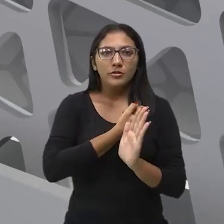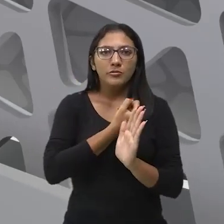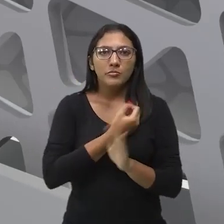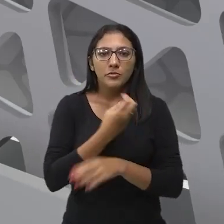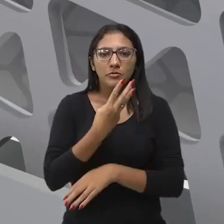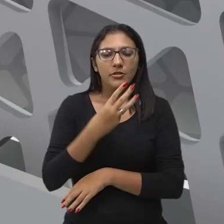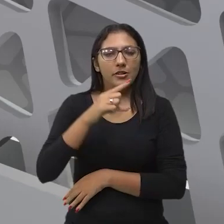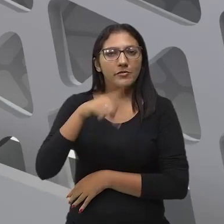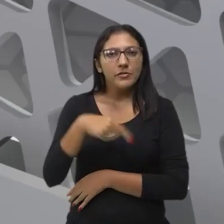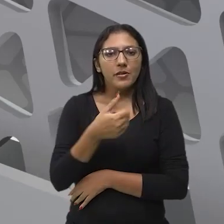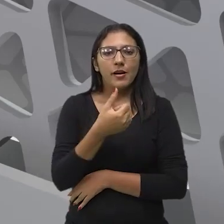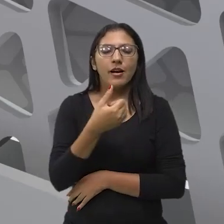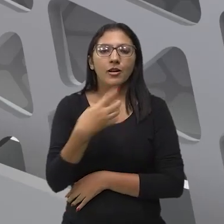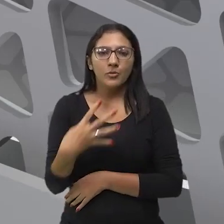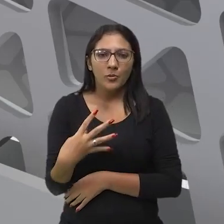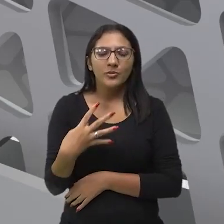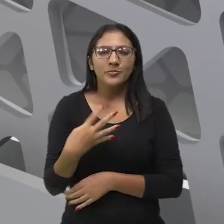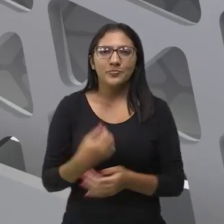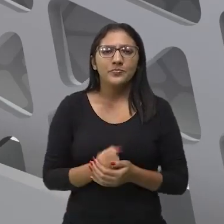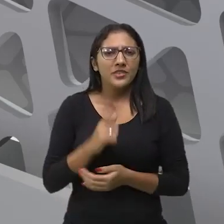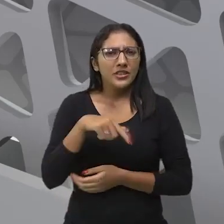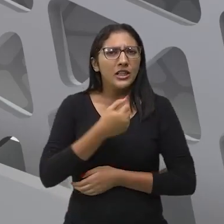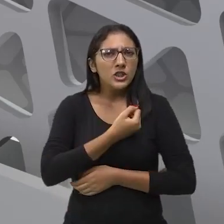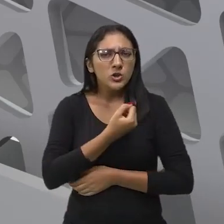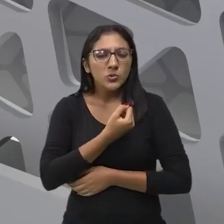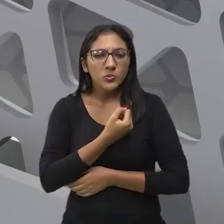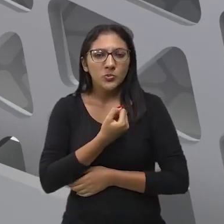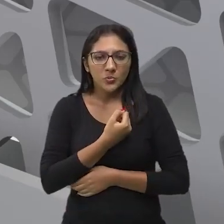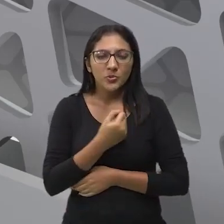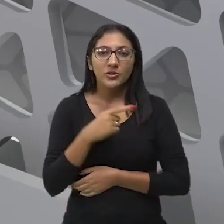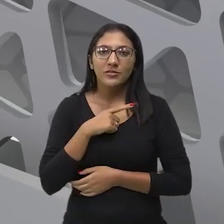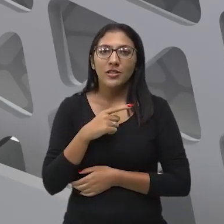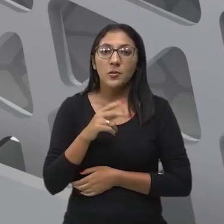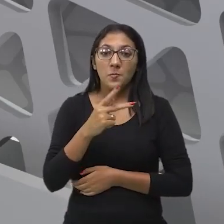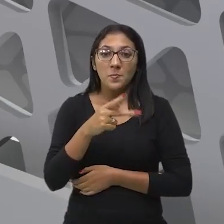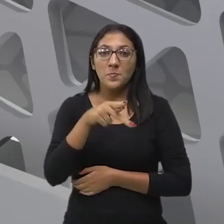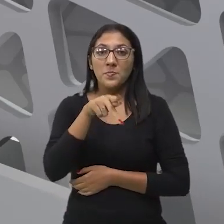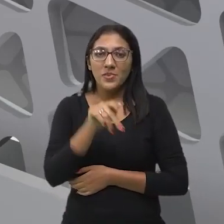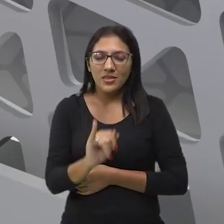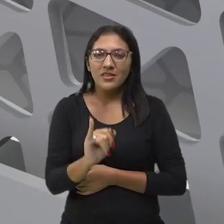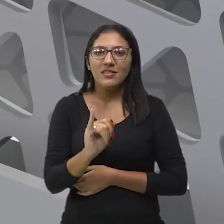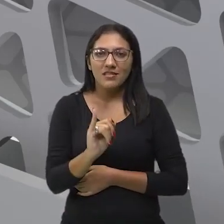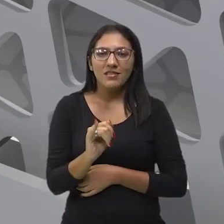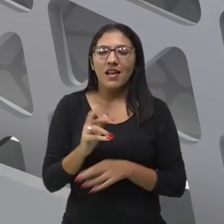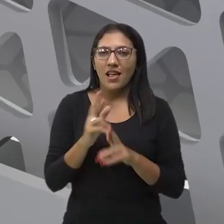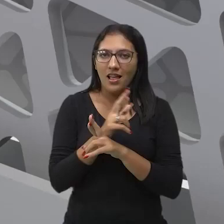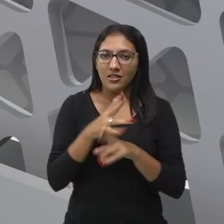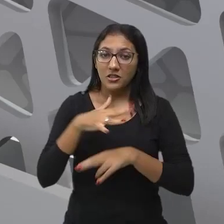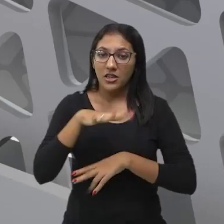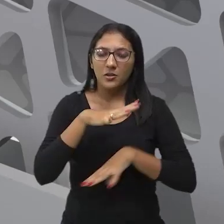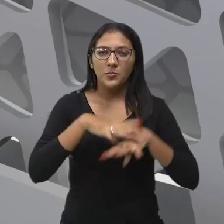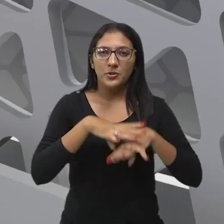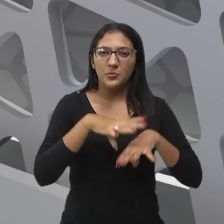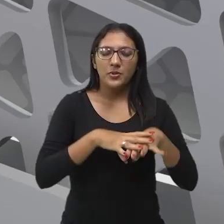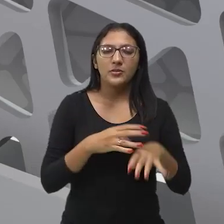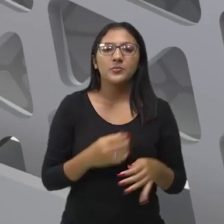matemática, ele é justamente a razão, perceberam aí? A divisão entre o comprimento da